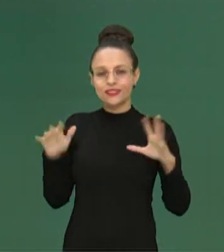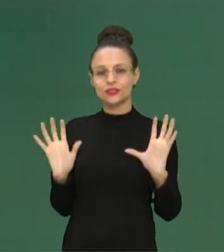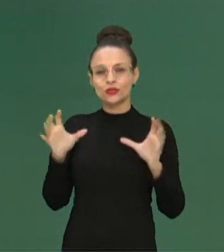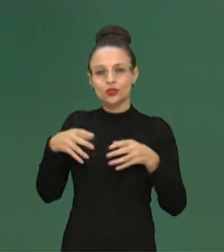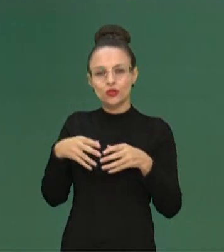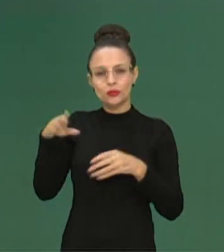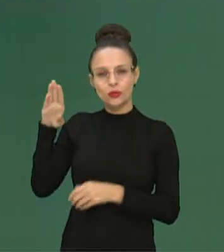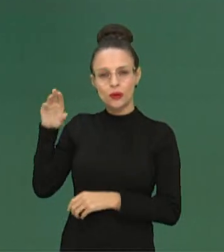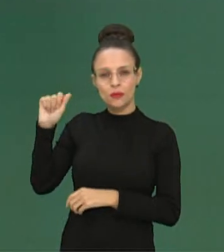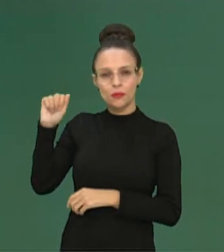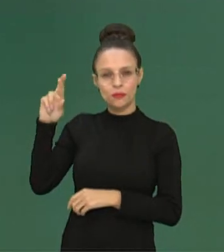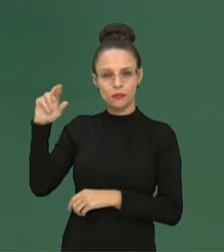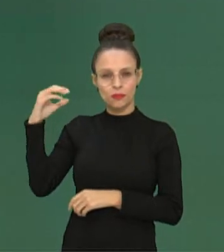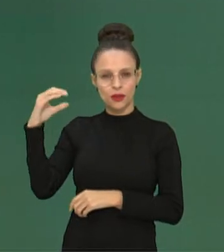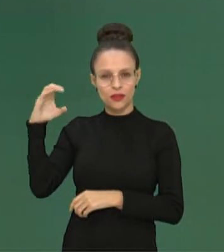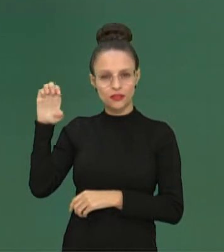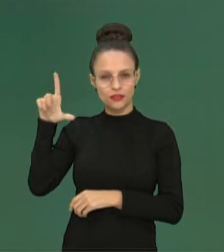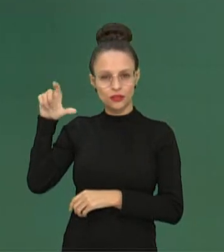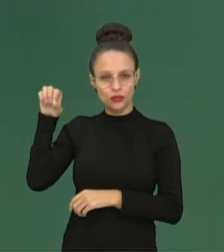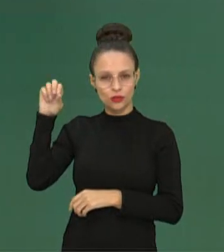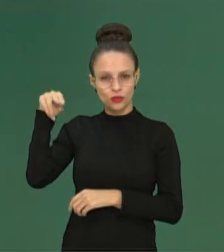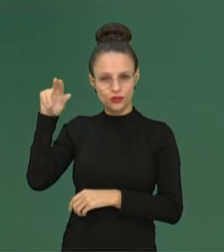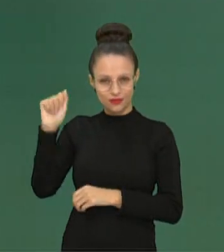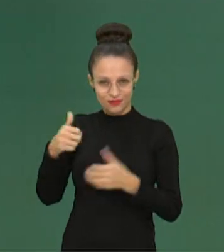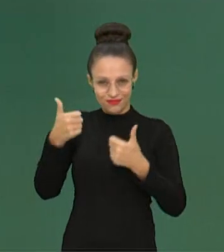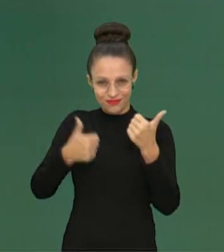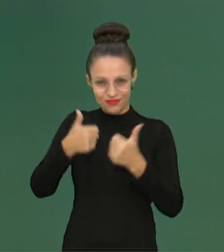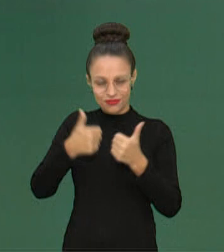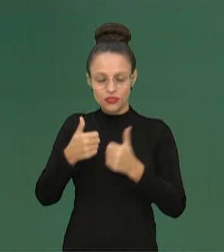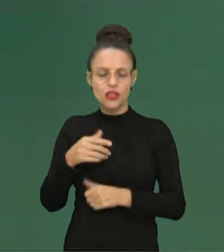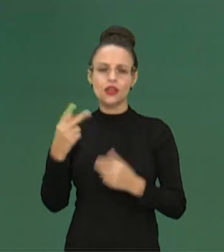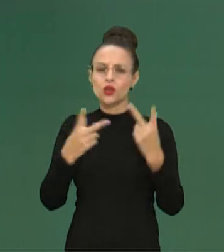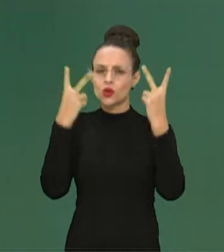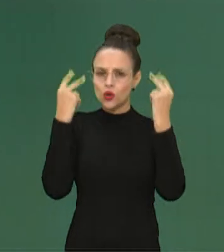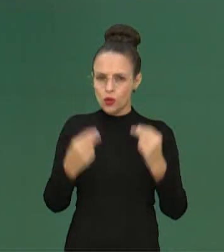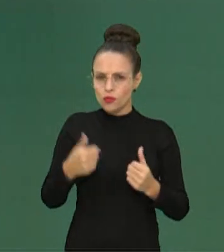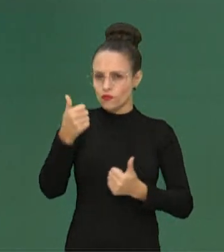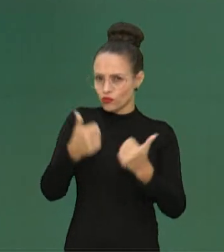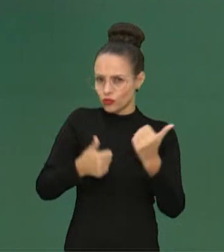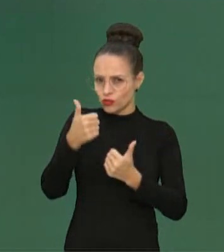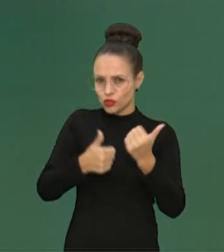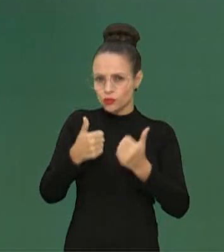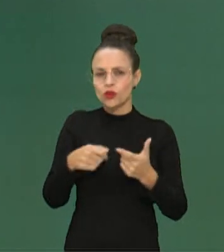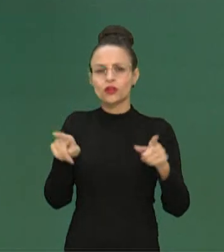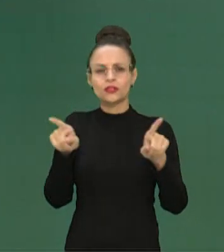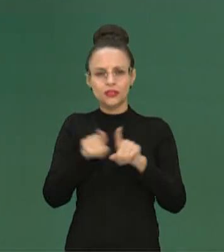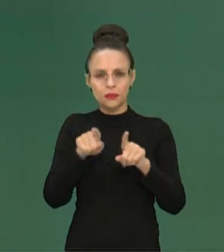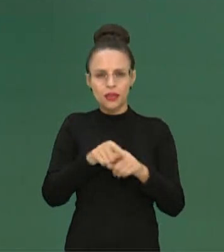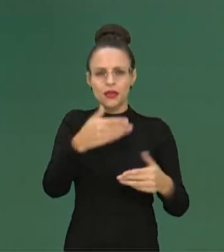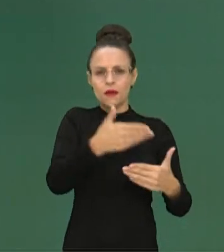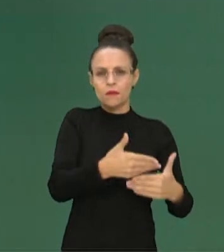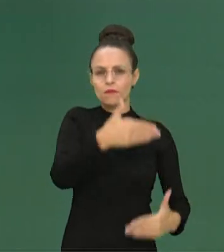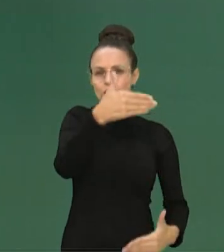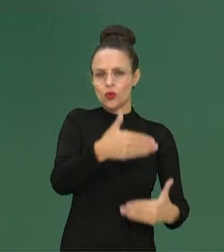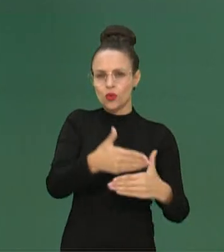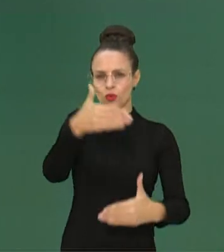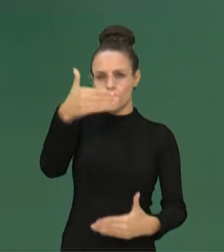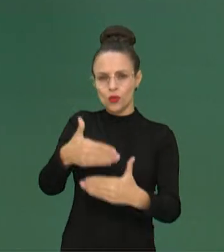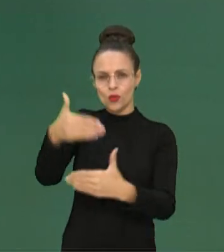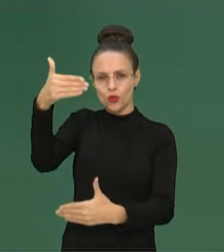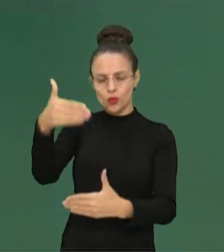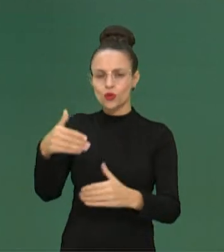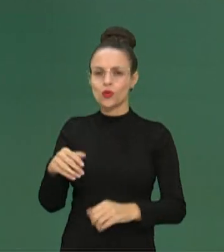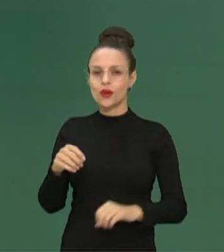é muito comum nos jogos de futebol. Inclusive nos muros